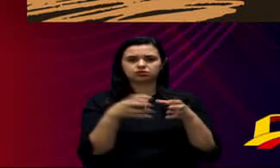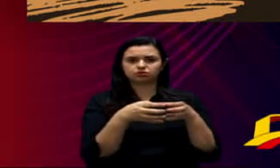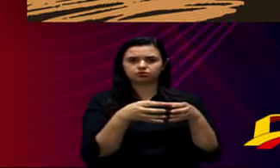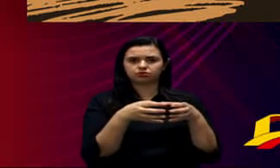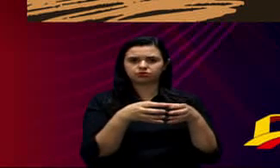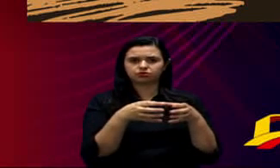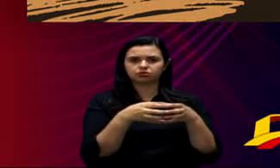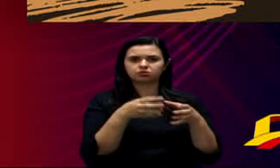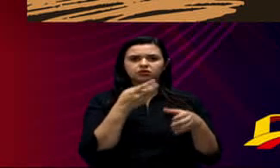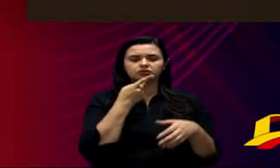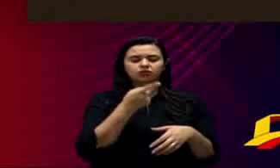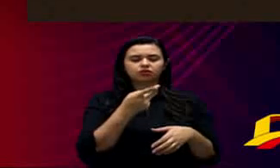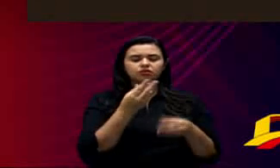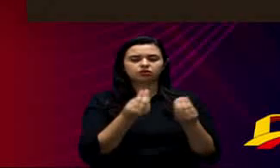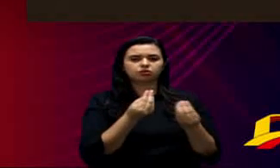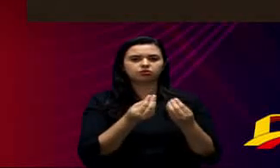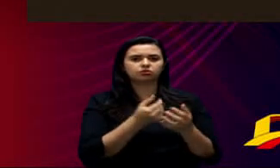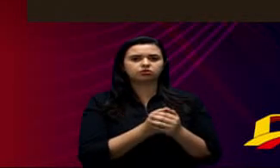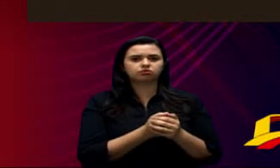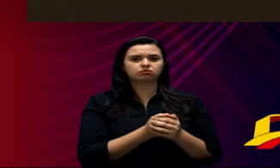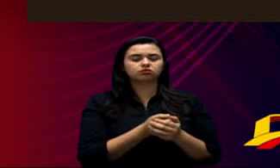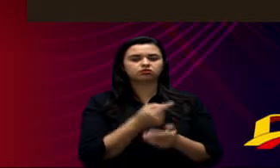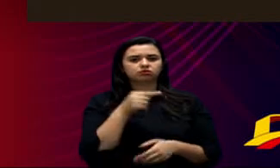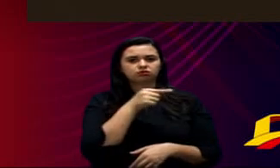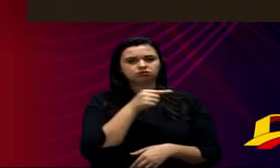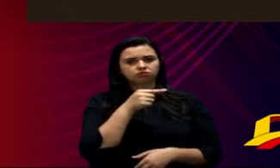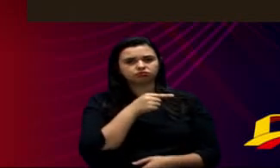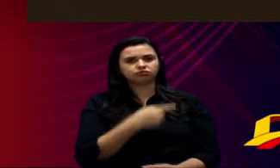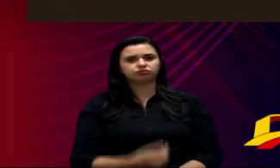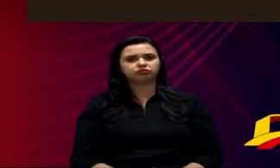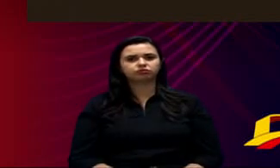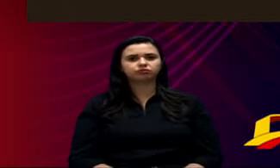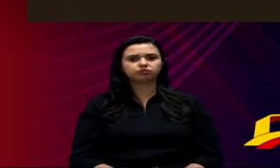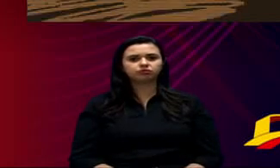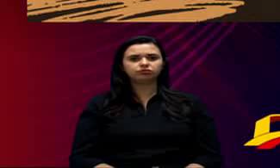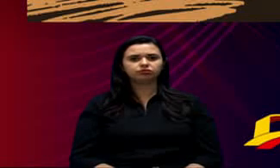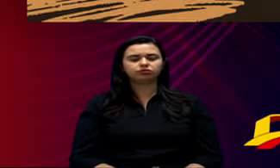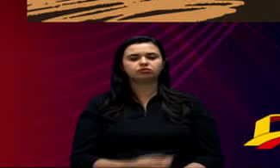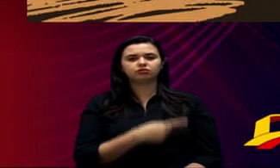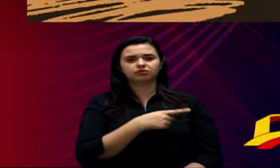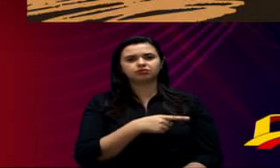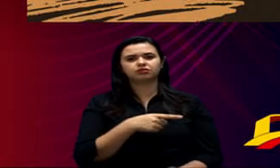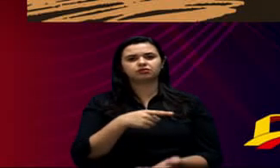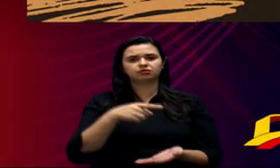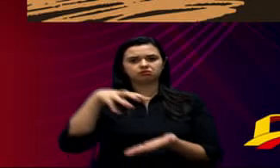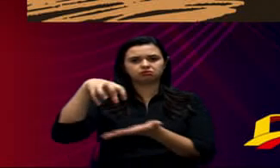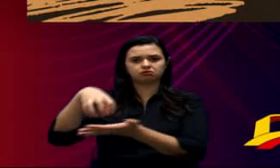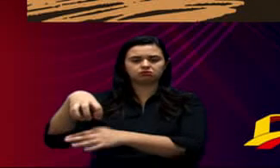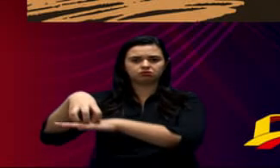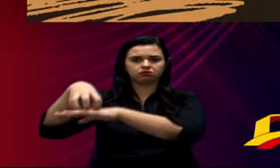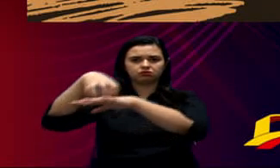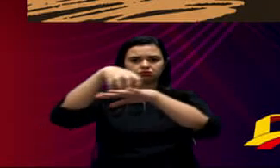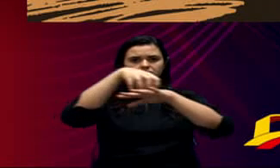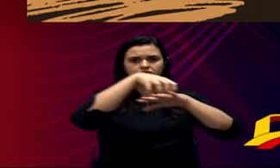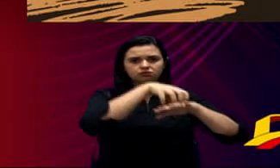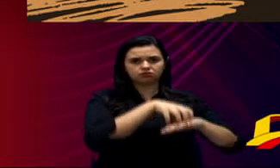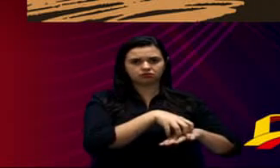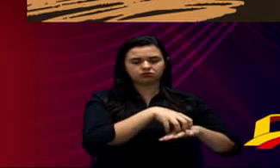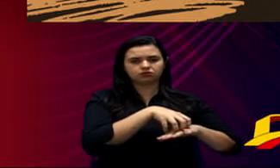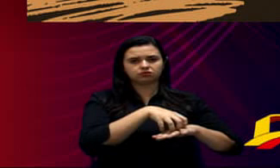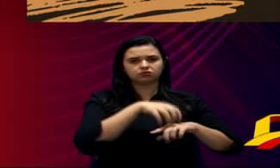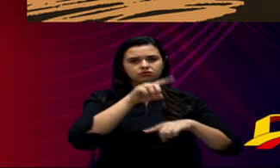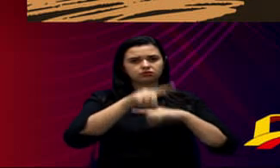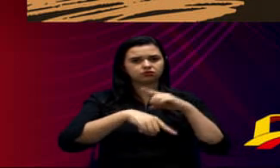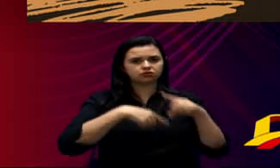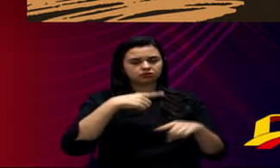segue isso tudo. É assim que ele vai. Quando chegar lá, ele vai ser carregado com guincho, etc. Depois de 40 anos